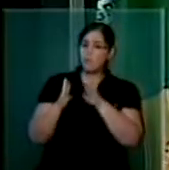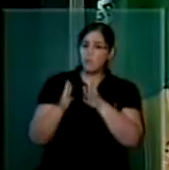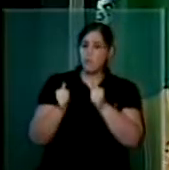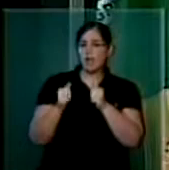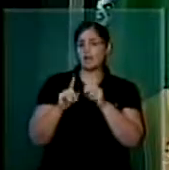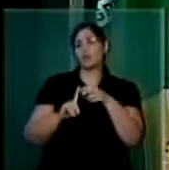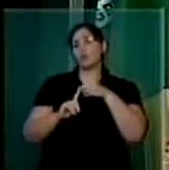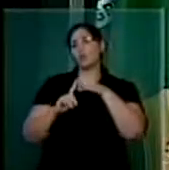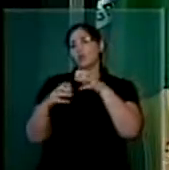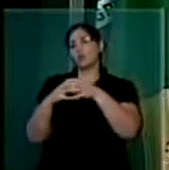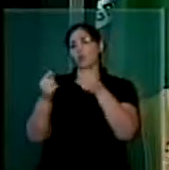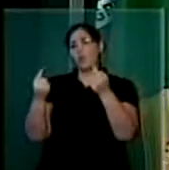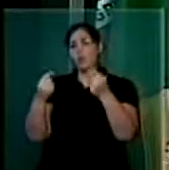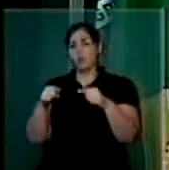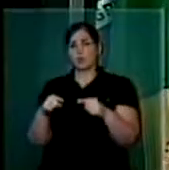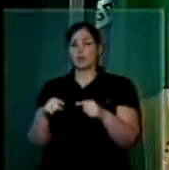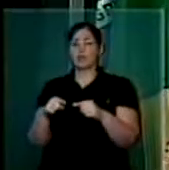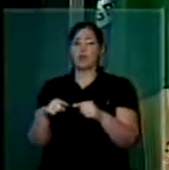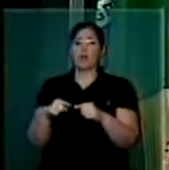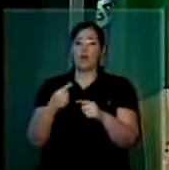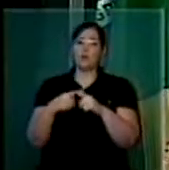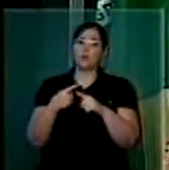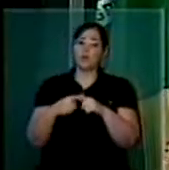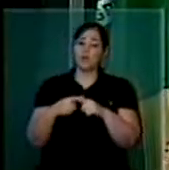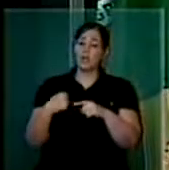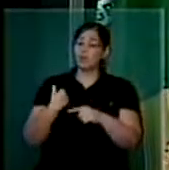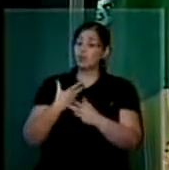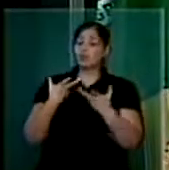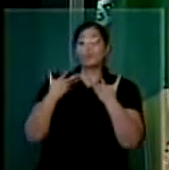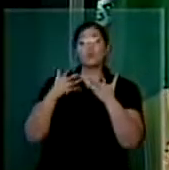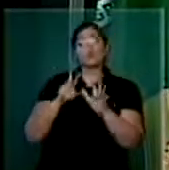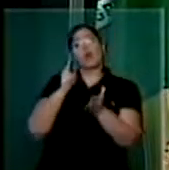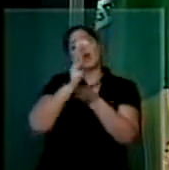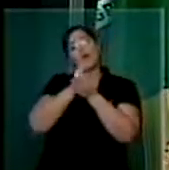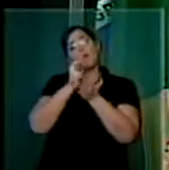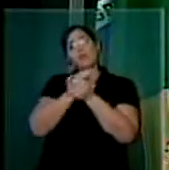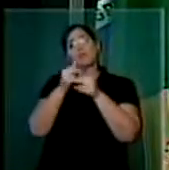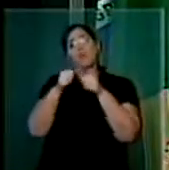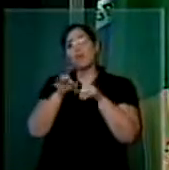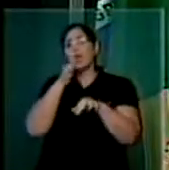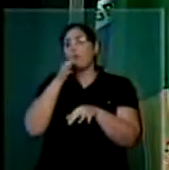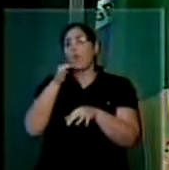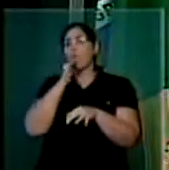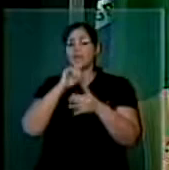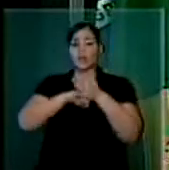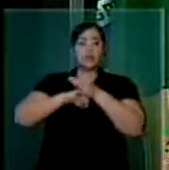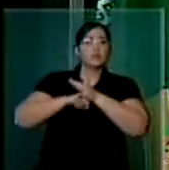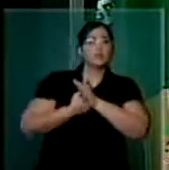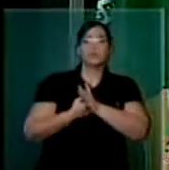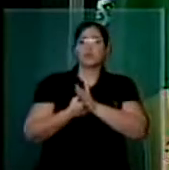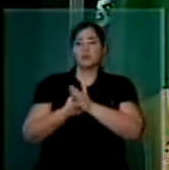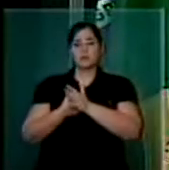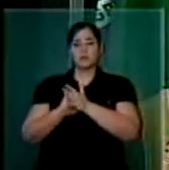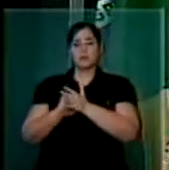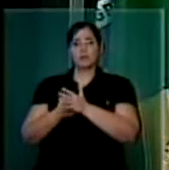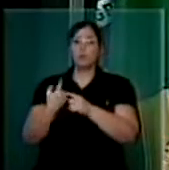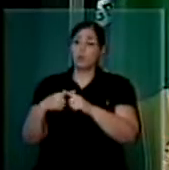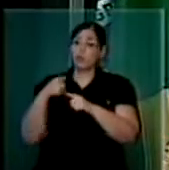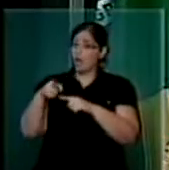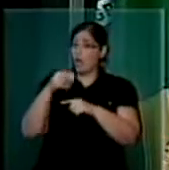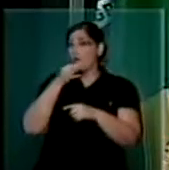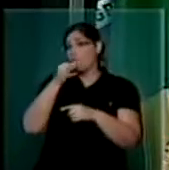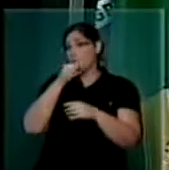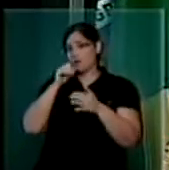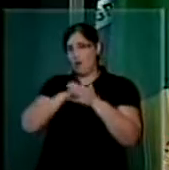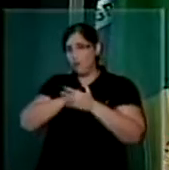aos líderes da oposição, para que não fiquem nessa posição obscurantista, essa